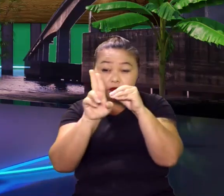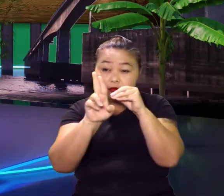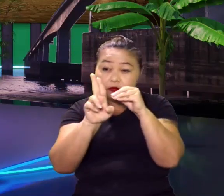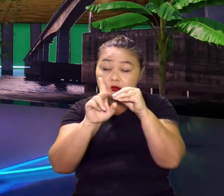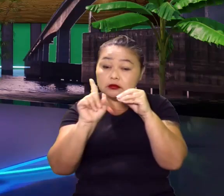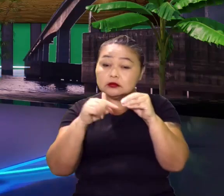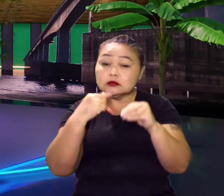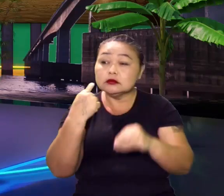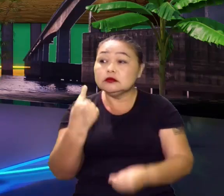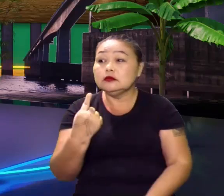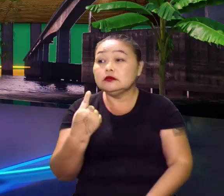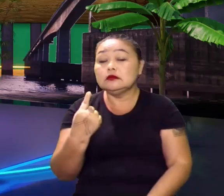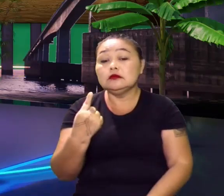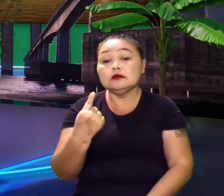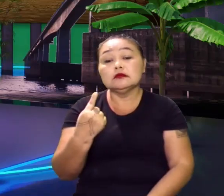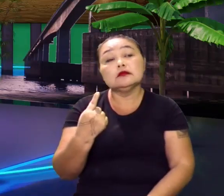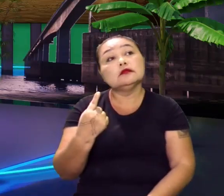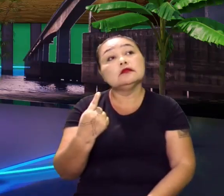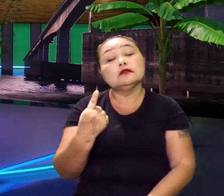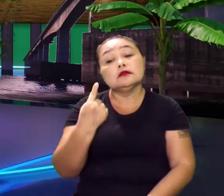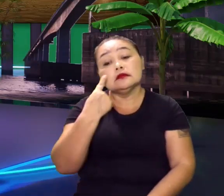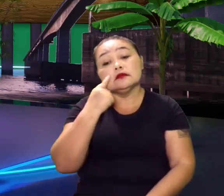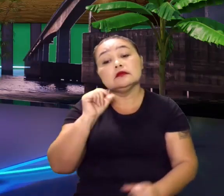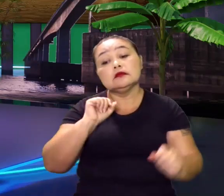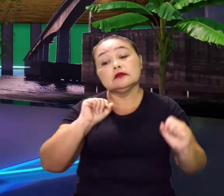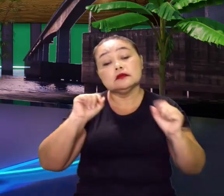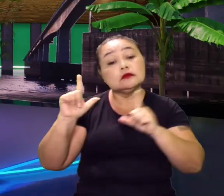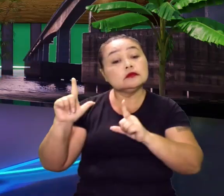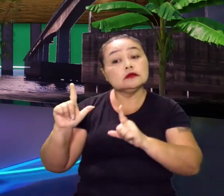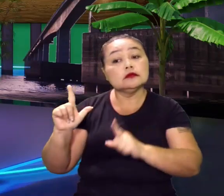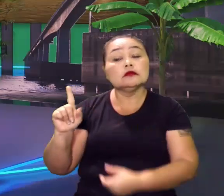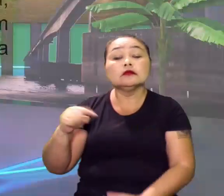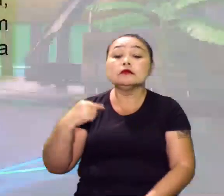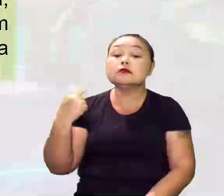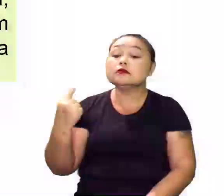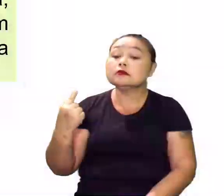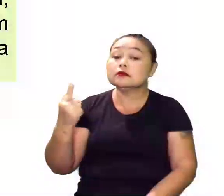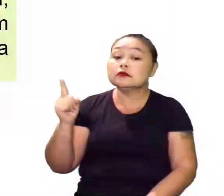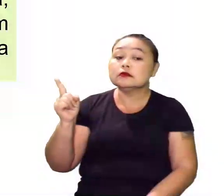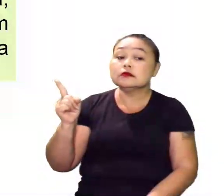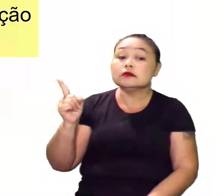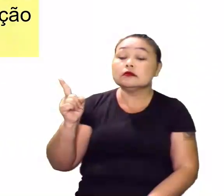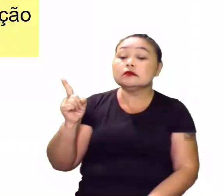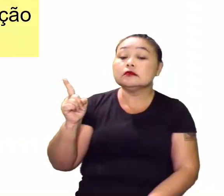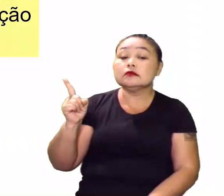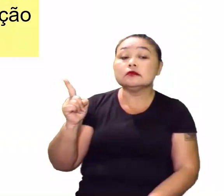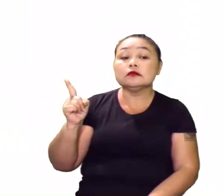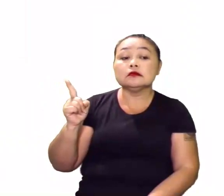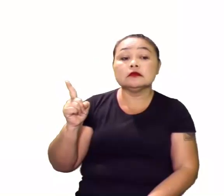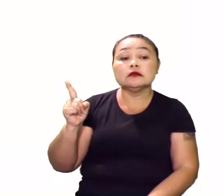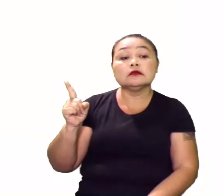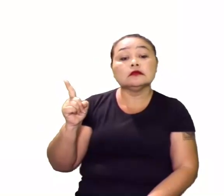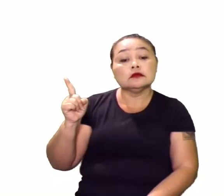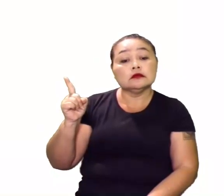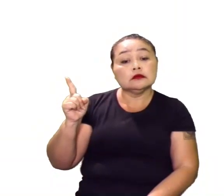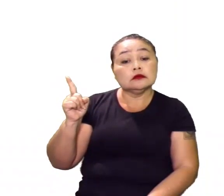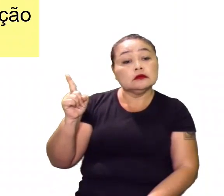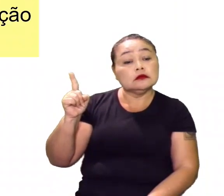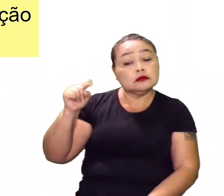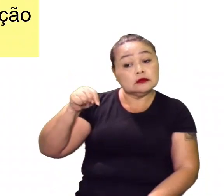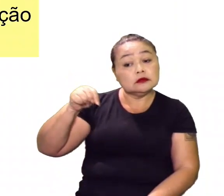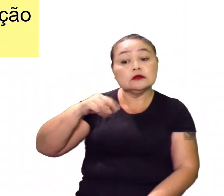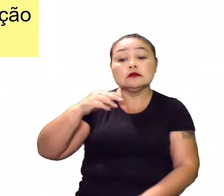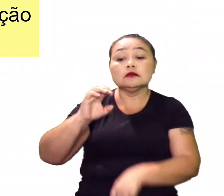nós temos aí... Meu diretor, coloca ali na tela, por favor. Nós temos, então, os solos predominantes aqui no